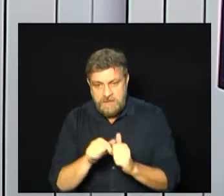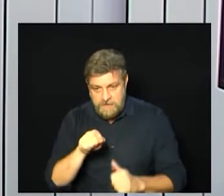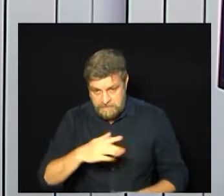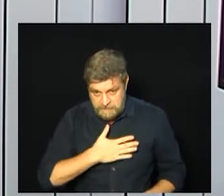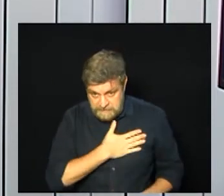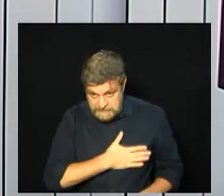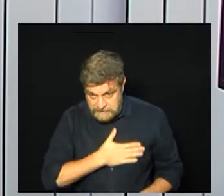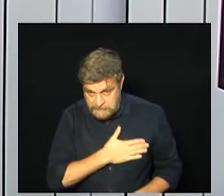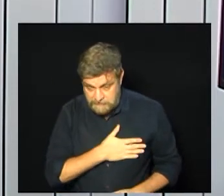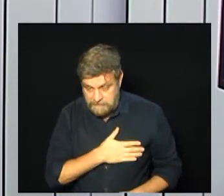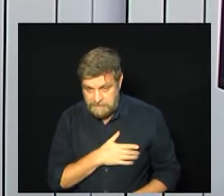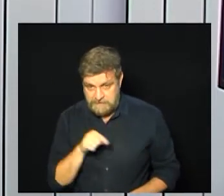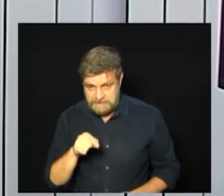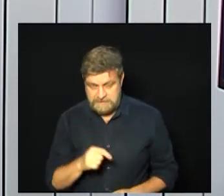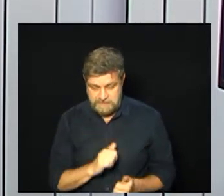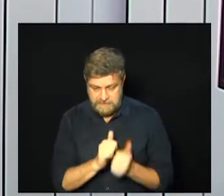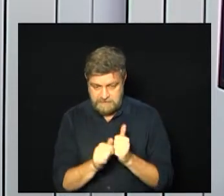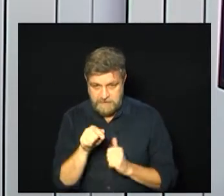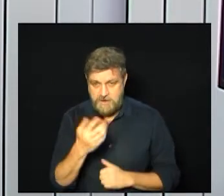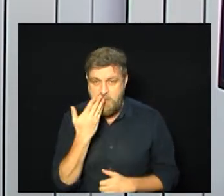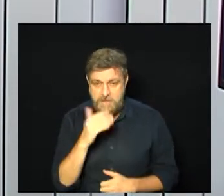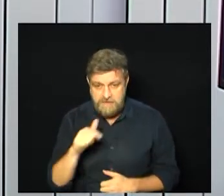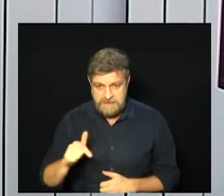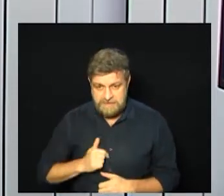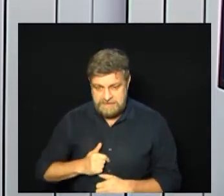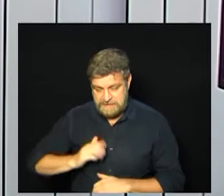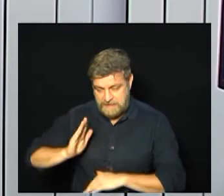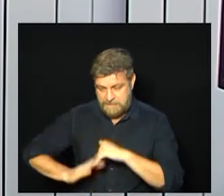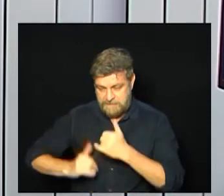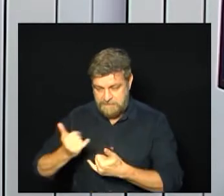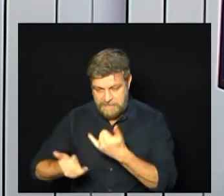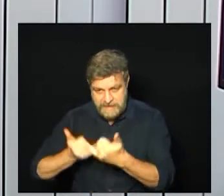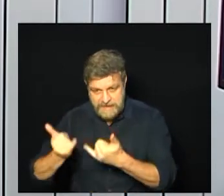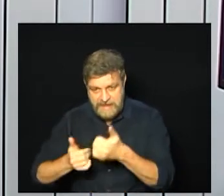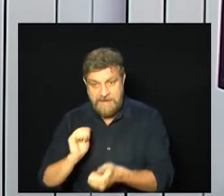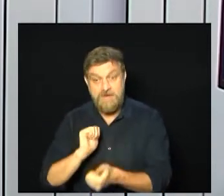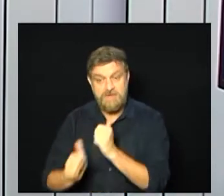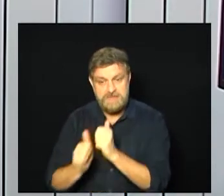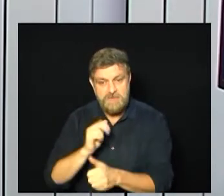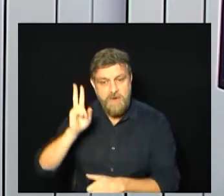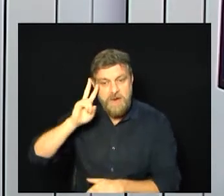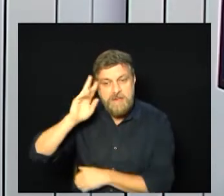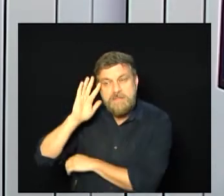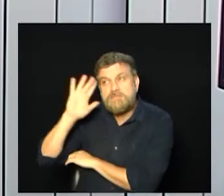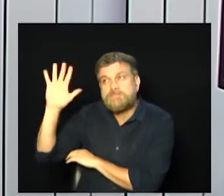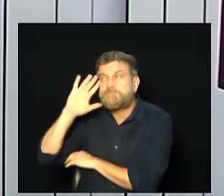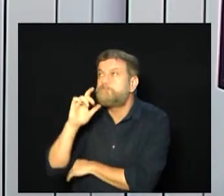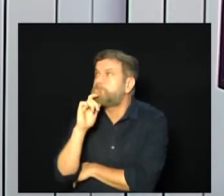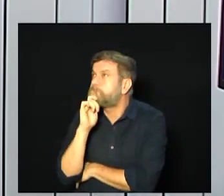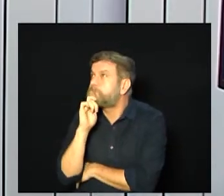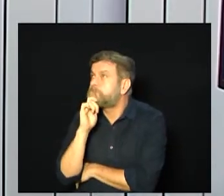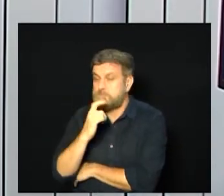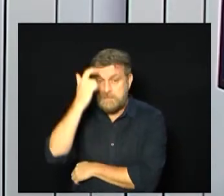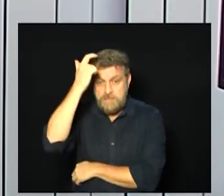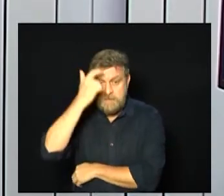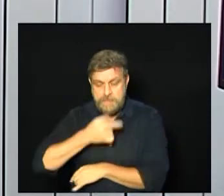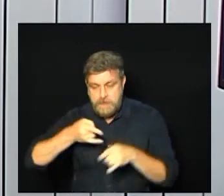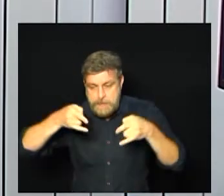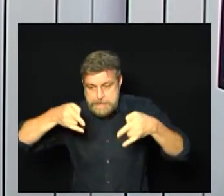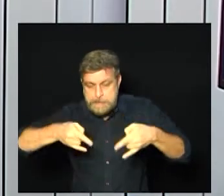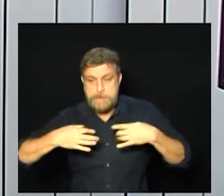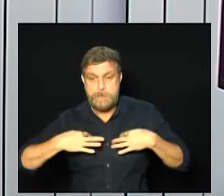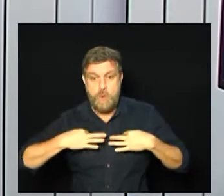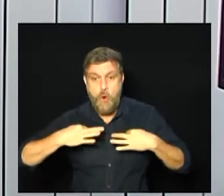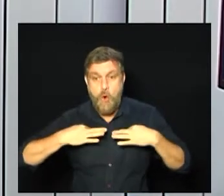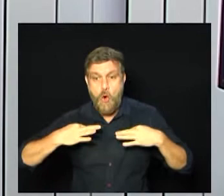de futebol? Na sua infância você chegou a jogar? Tem lembranças sobre este período? Bom, eu cheguei a dormir com roupa